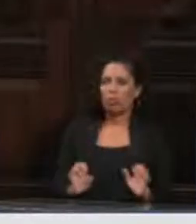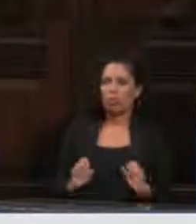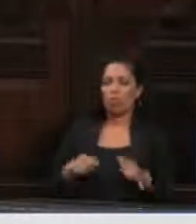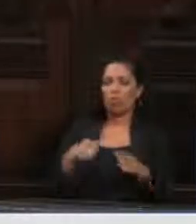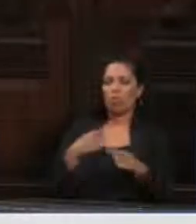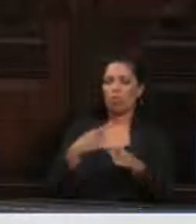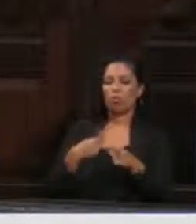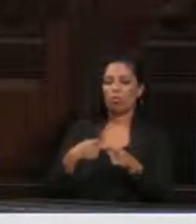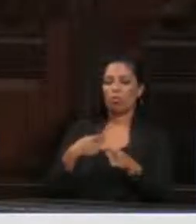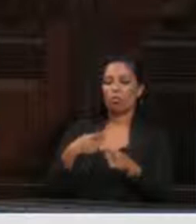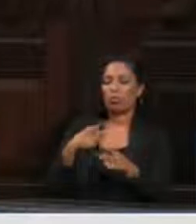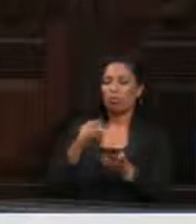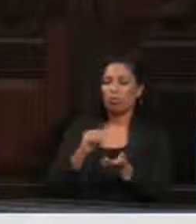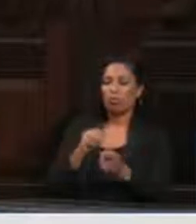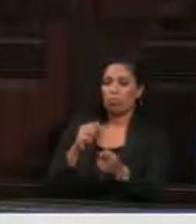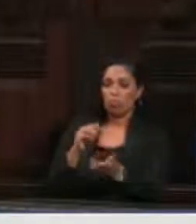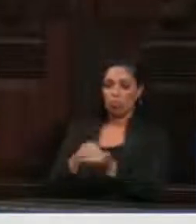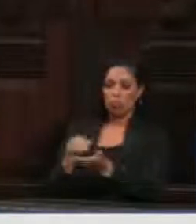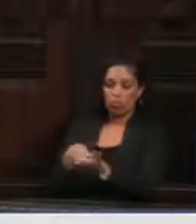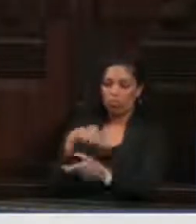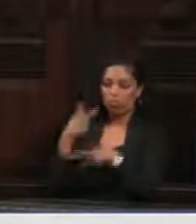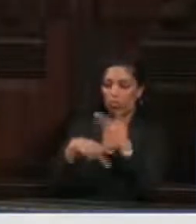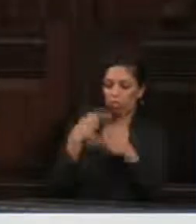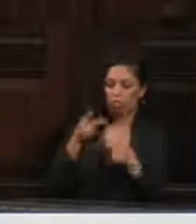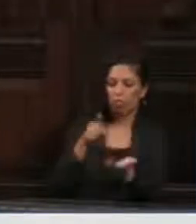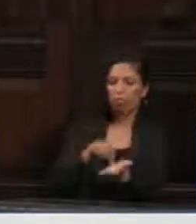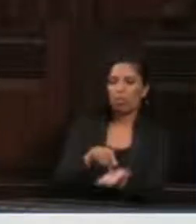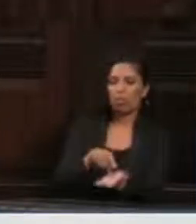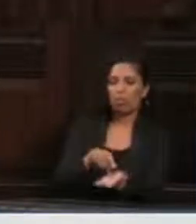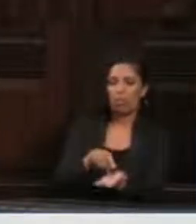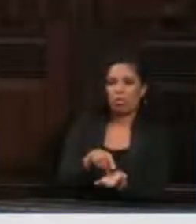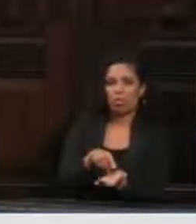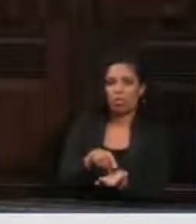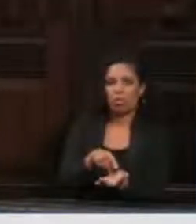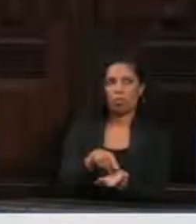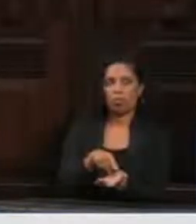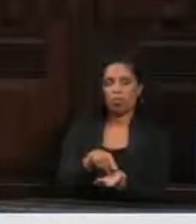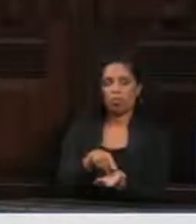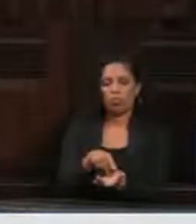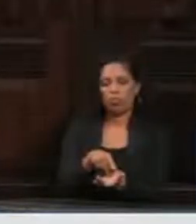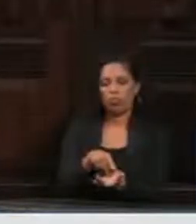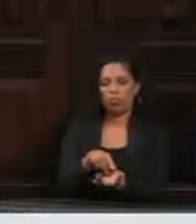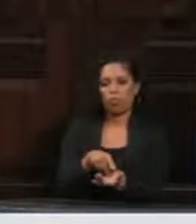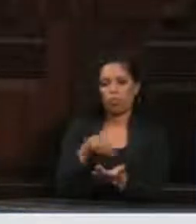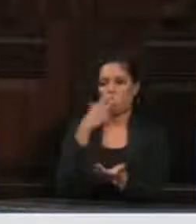com a verdade, que obriga ao bom jornalismo.